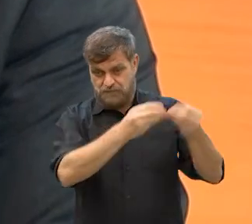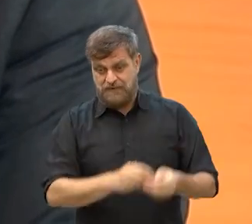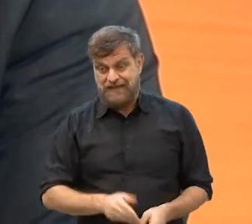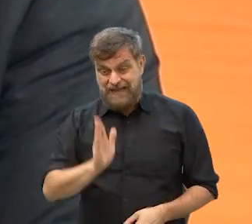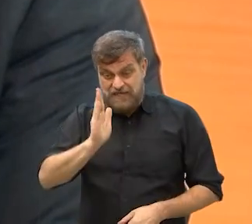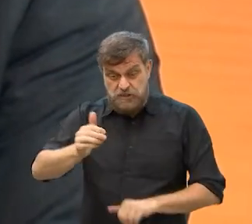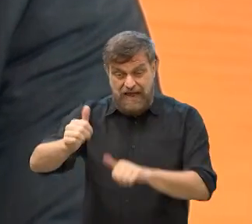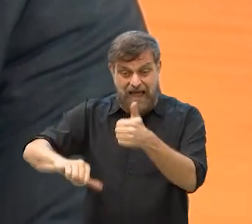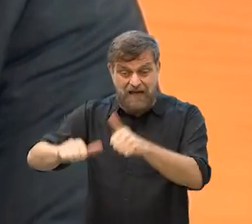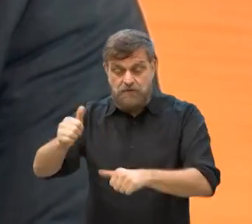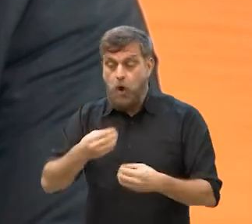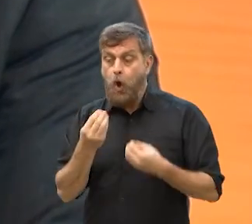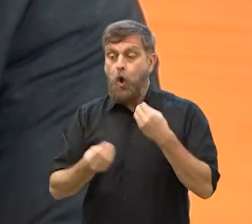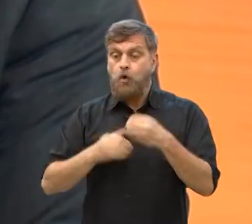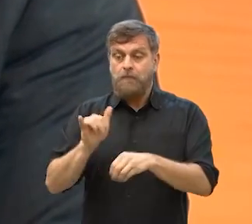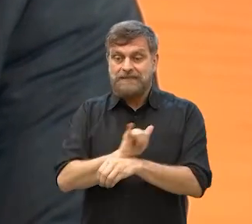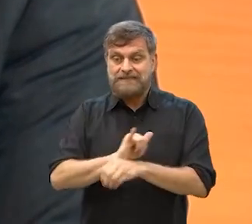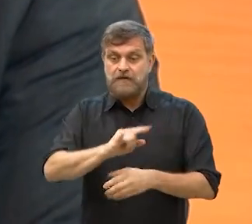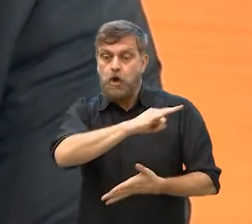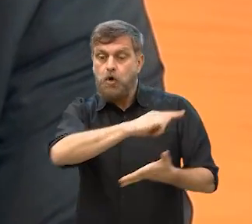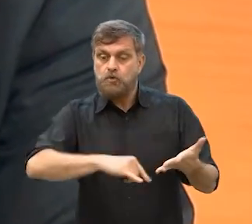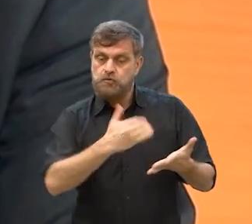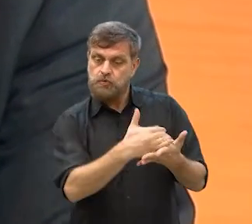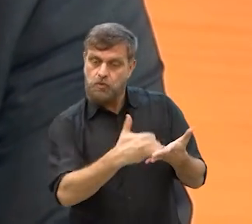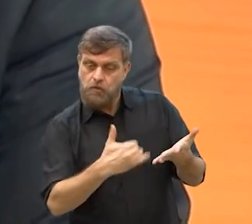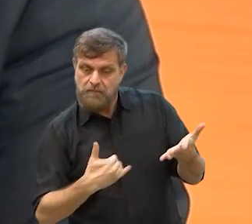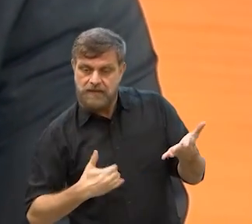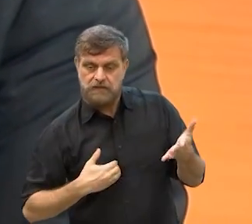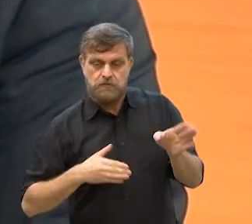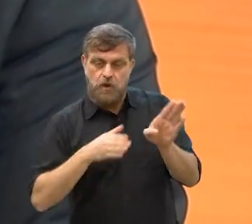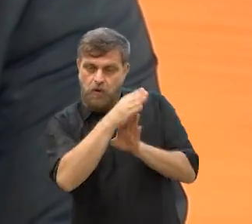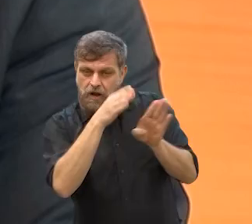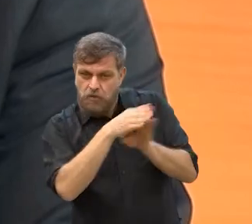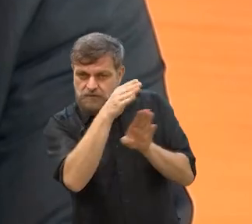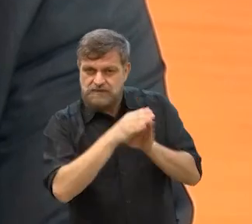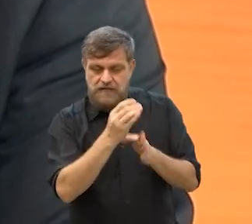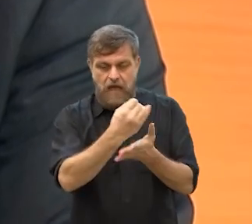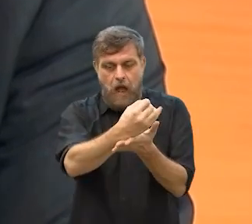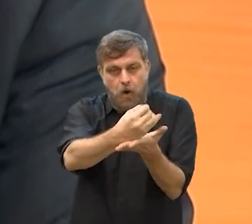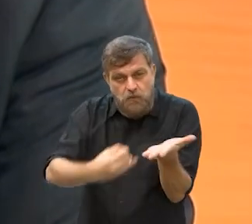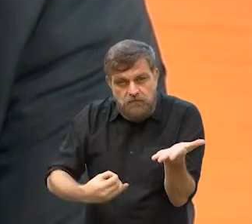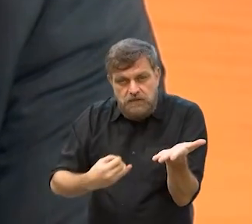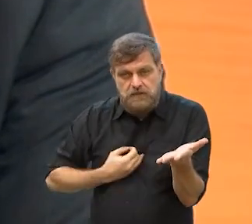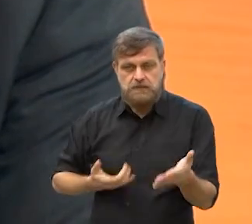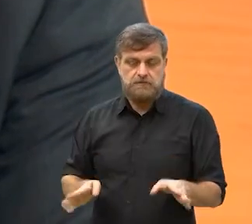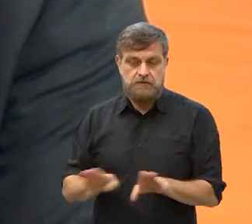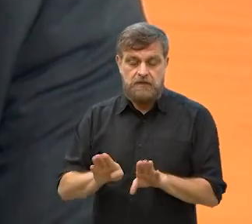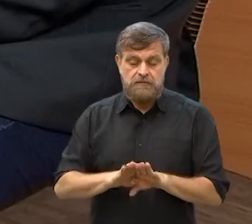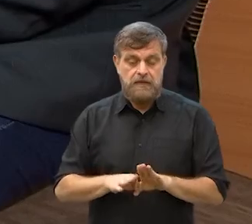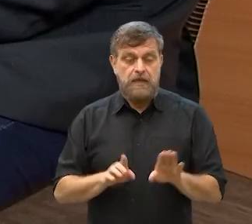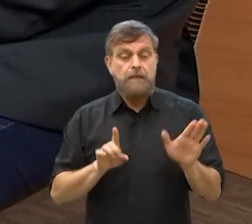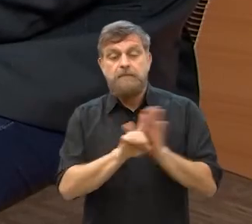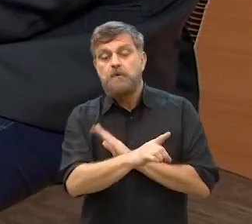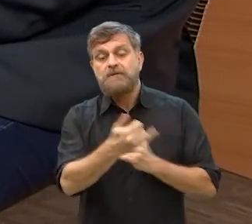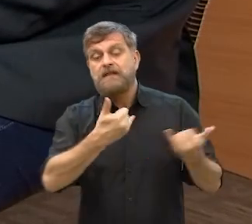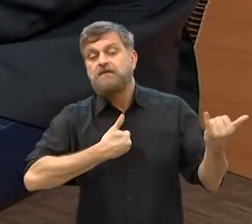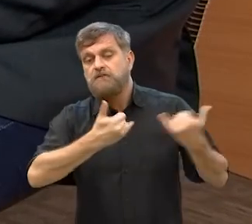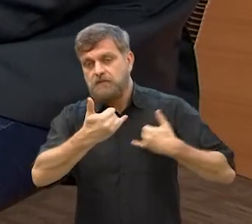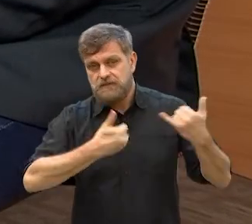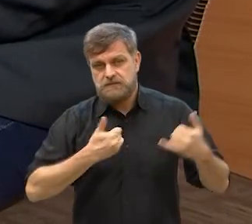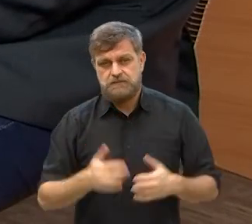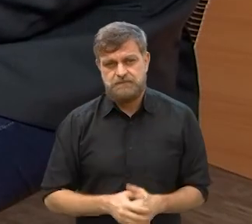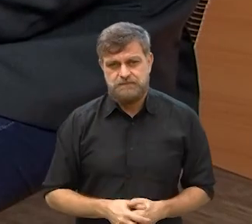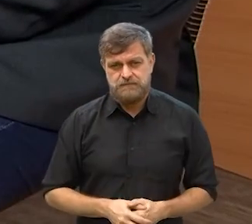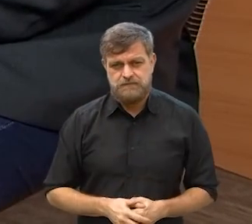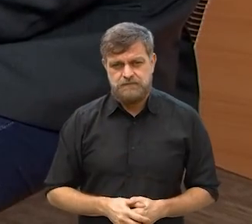avaliamos qual o melhor documento a ser apresentado, se uma indicação, se um ofício ou se um requerimento de informações. E, vereador, foi por